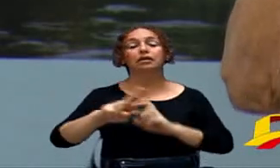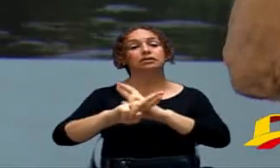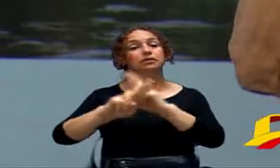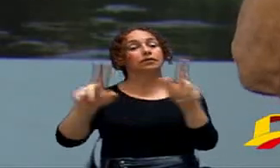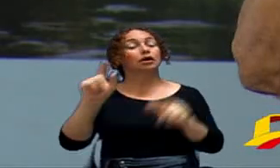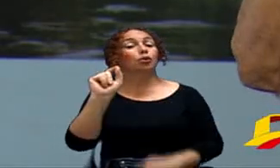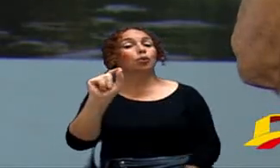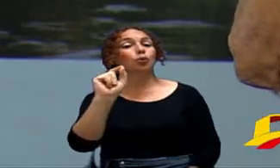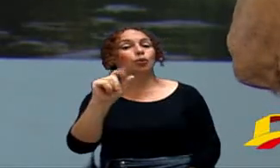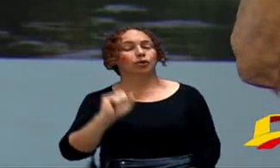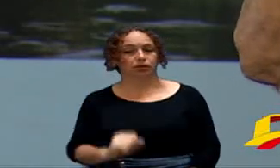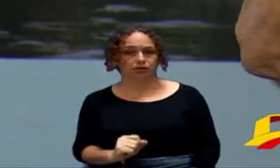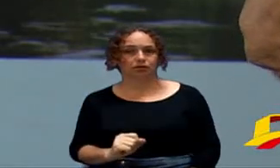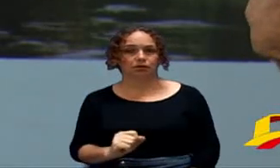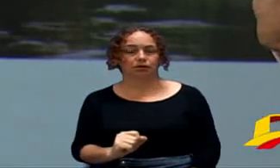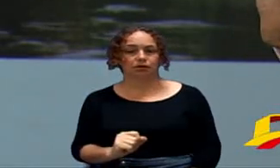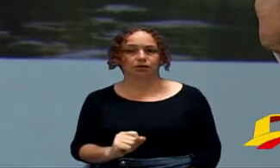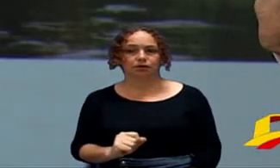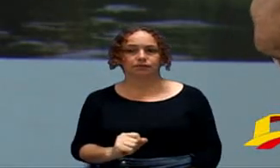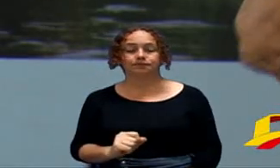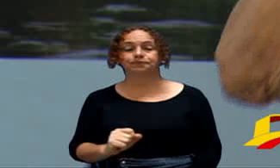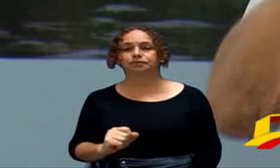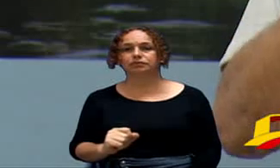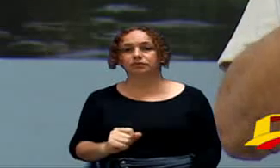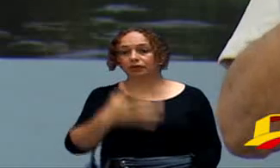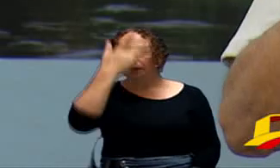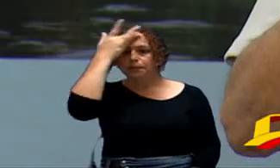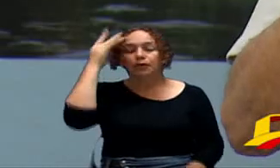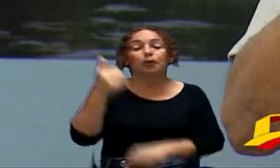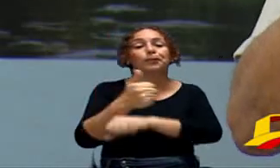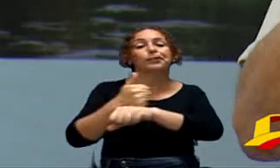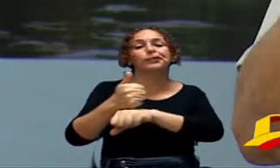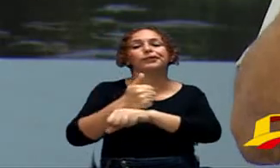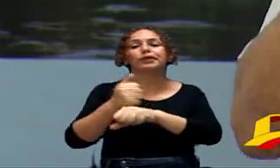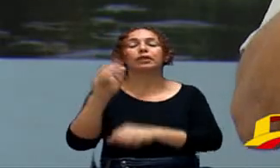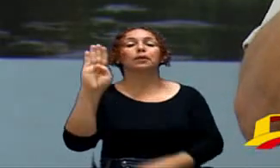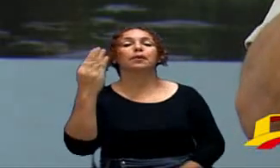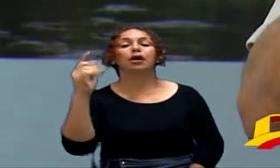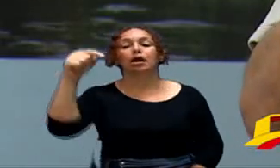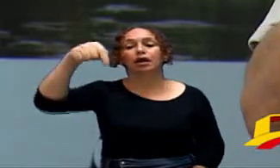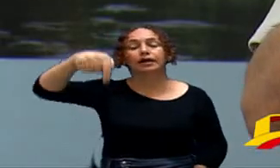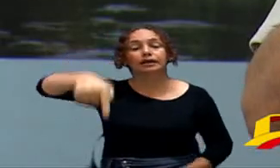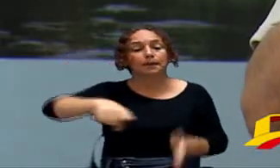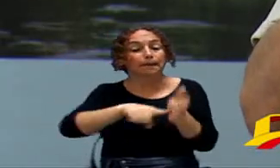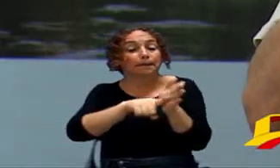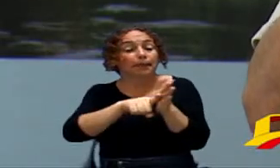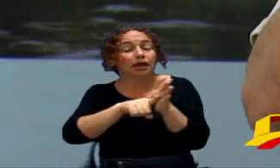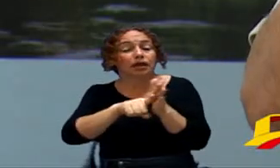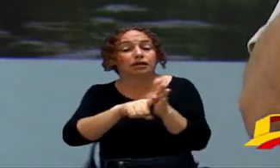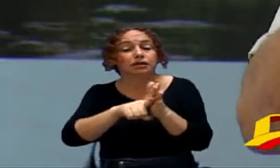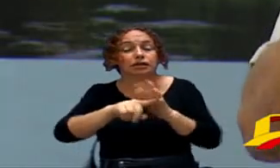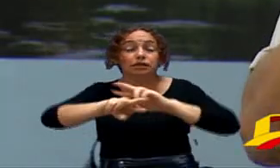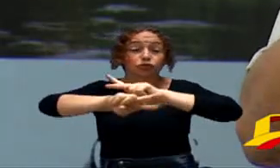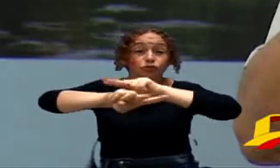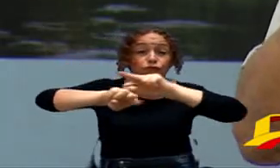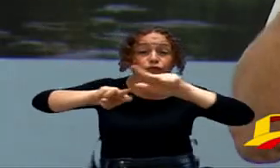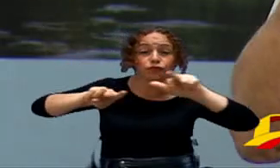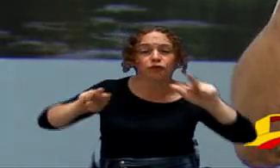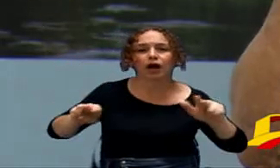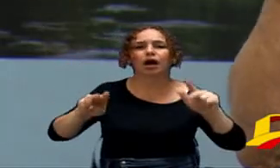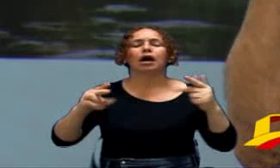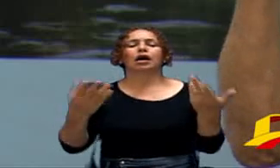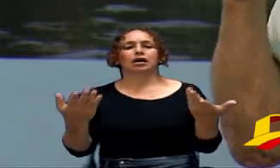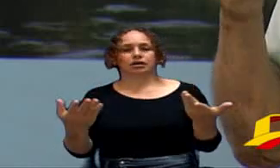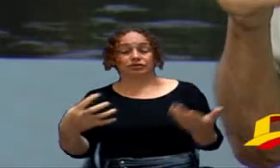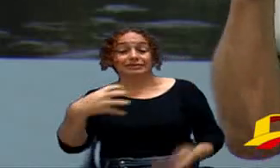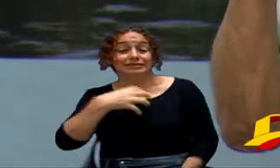O pessoal das entidades ambientalistas aqui analisa pela quantidade de lágrimas. E nós analisamos animal pela